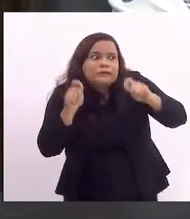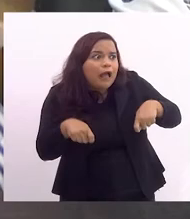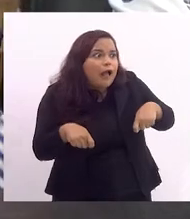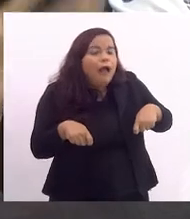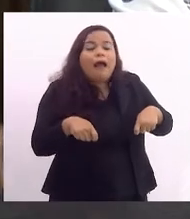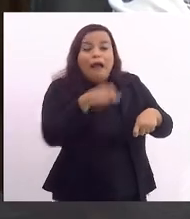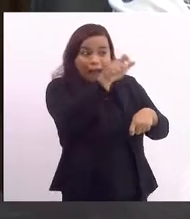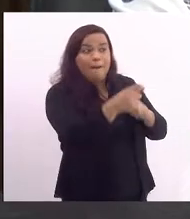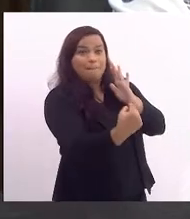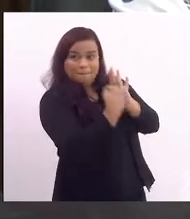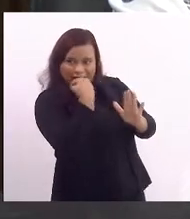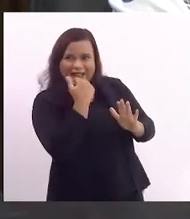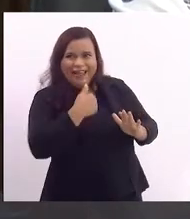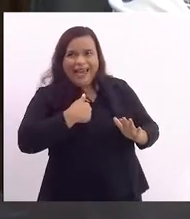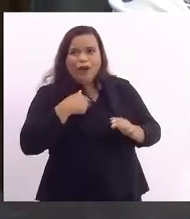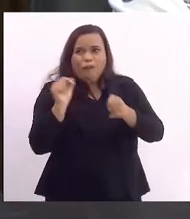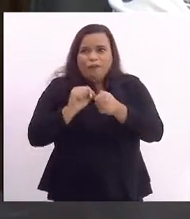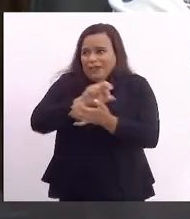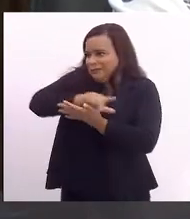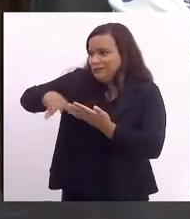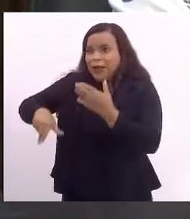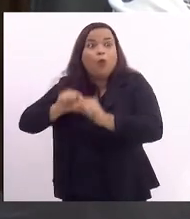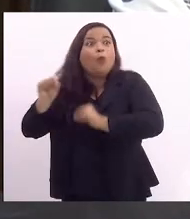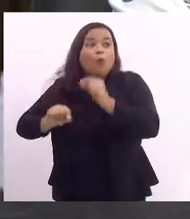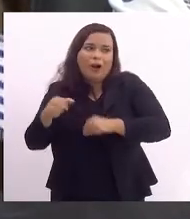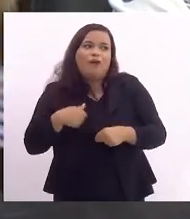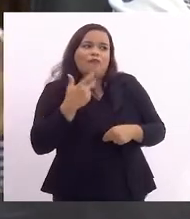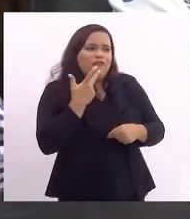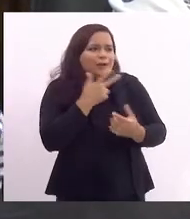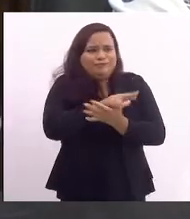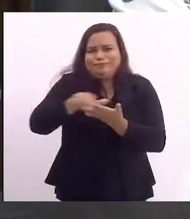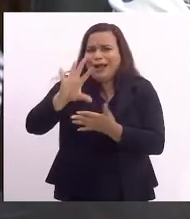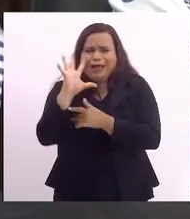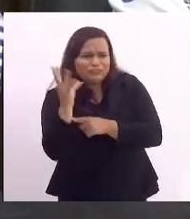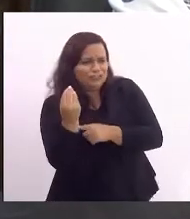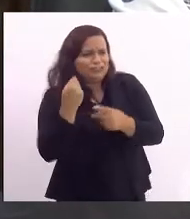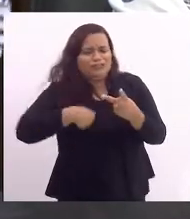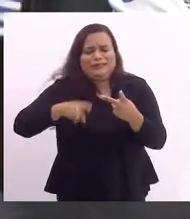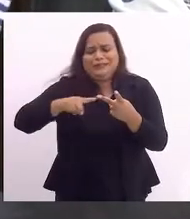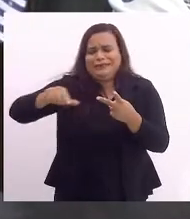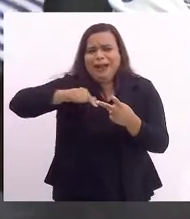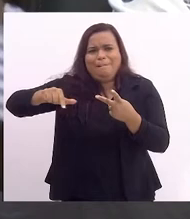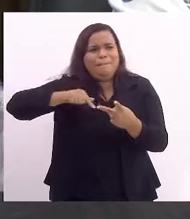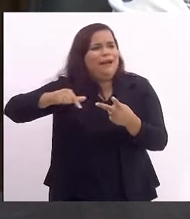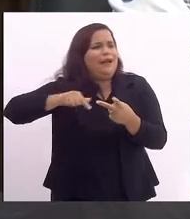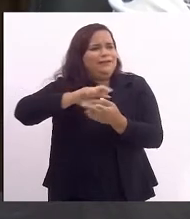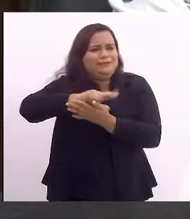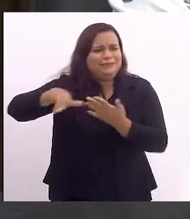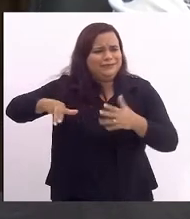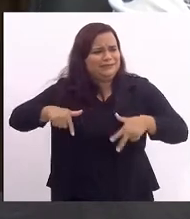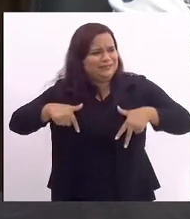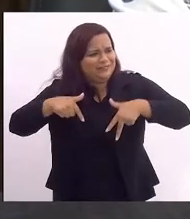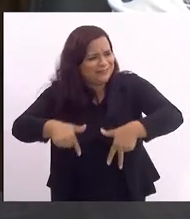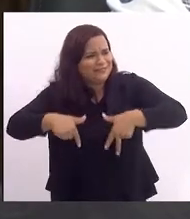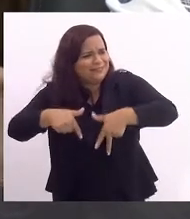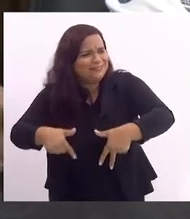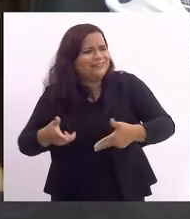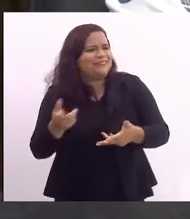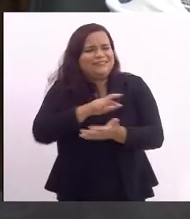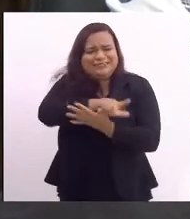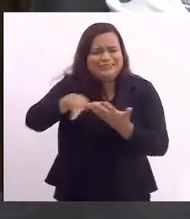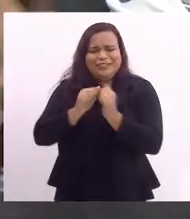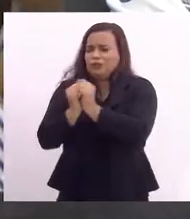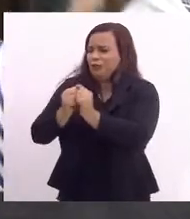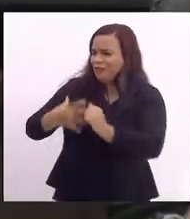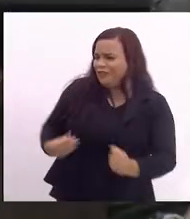na época eu fazia um monte de coisa, né? Eu ainda não era vereadora, mas eu também era artista, eu também estava ativista aí, eu estava com os meus